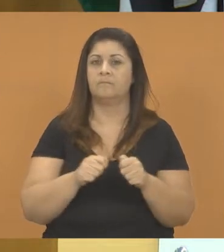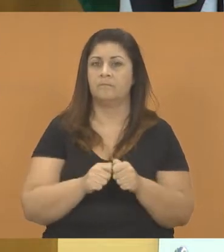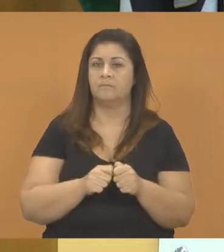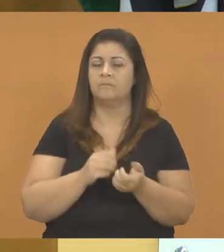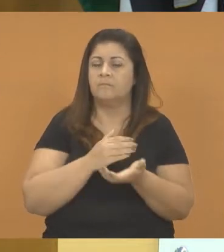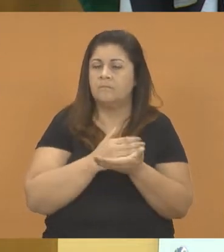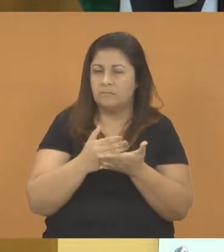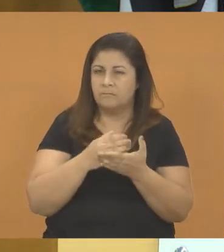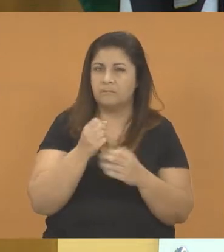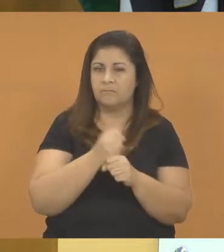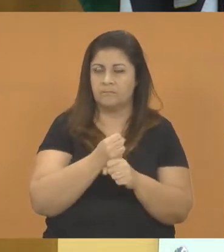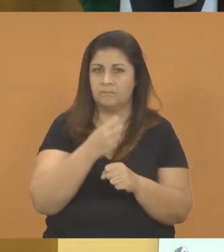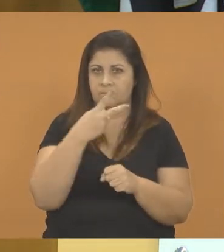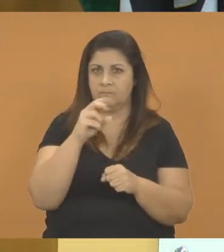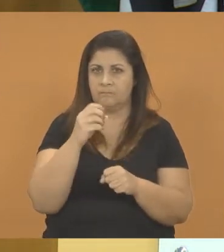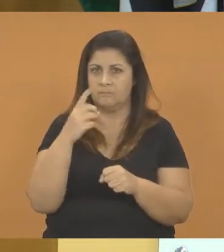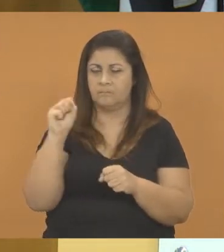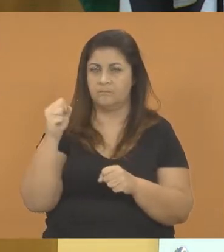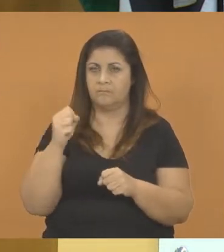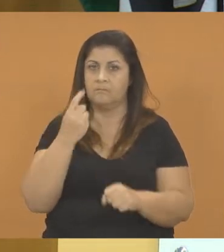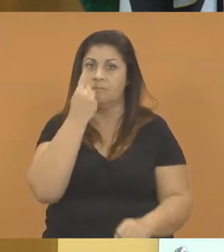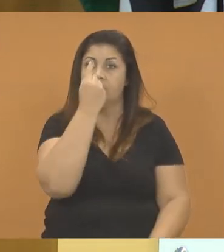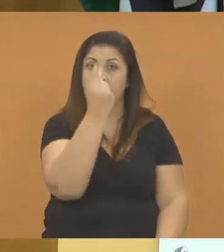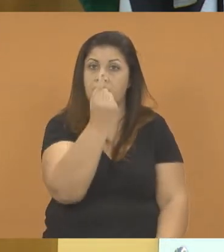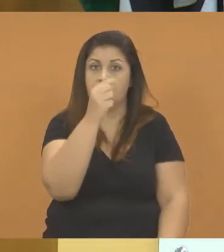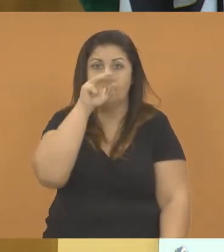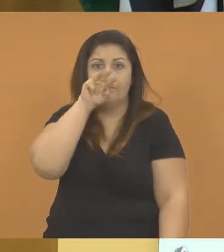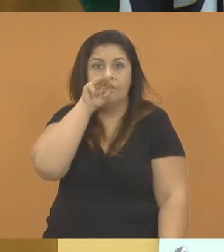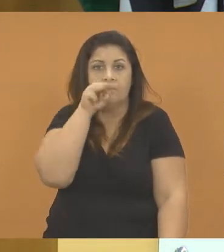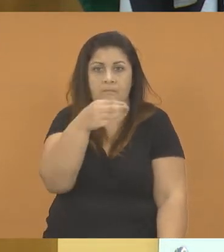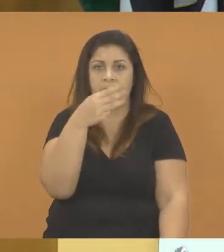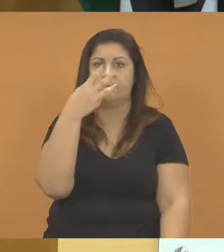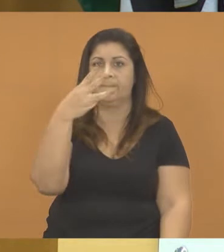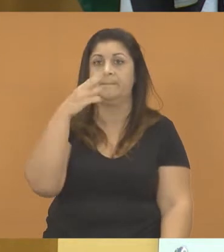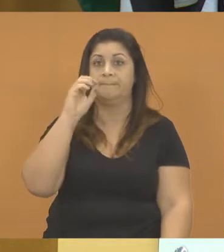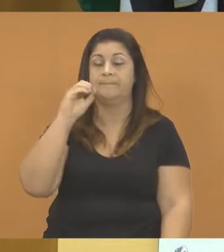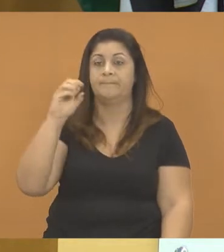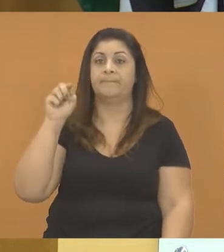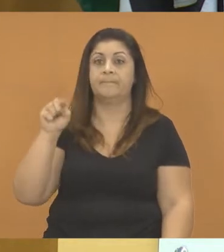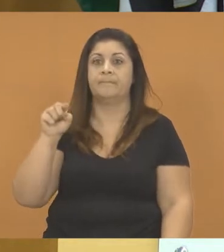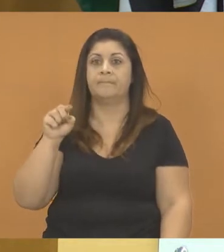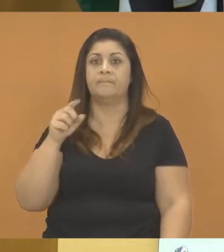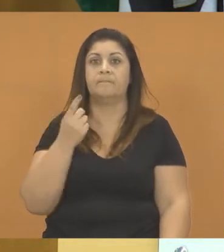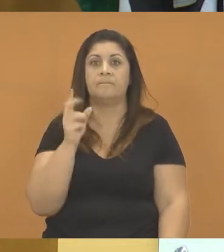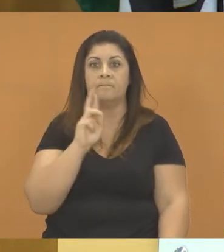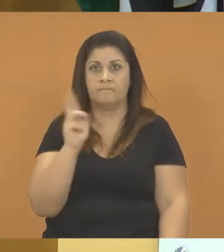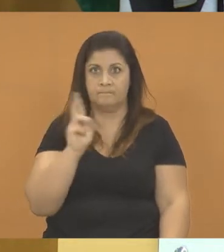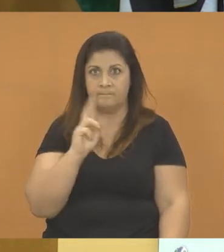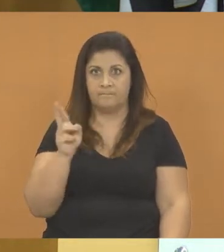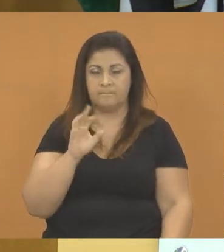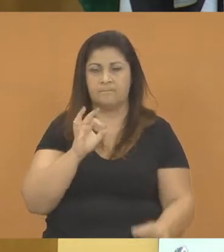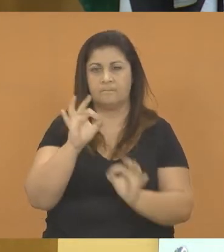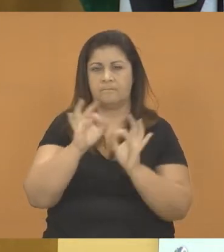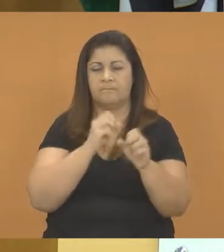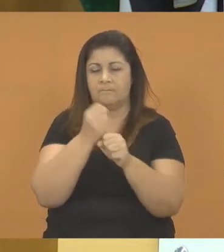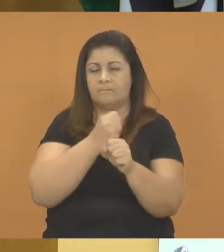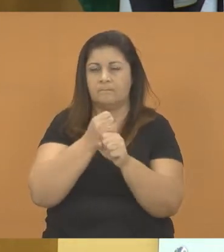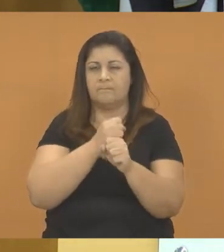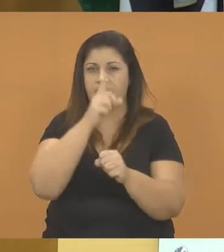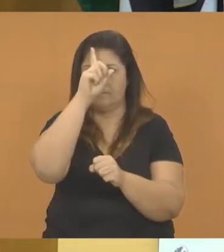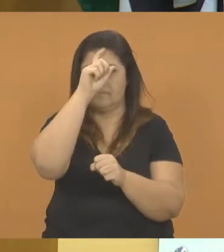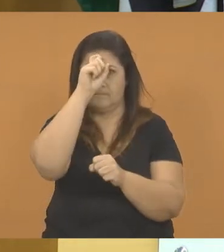começo do ano de 1 milhão e 300 mil reais para reforma do pronto socorro da santa casa